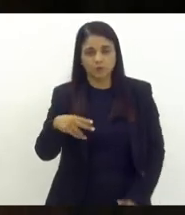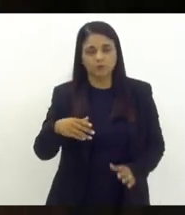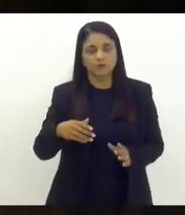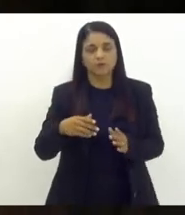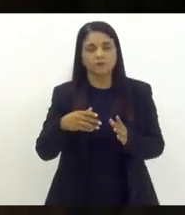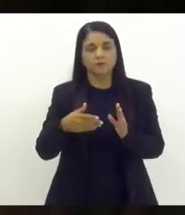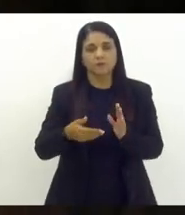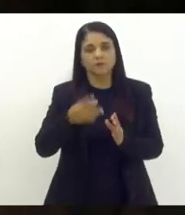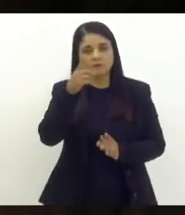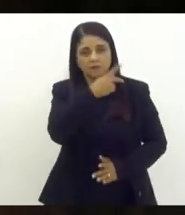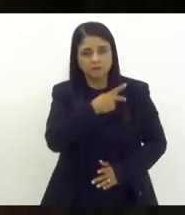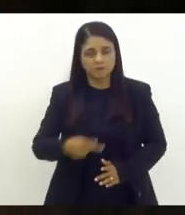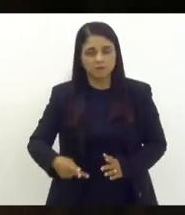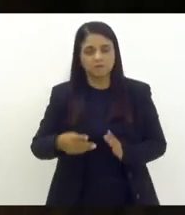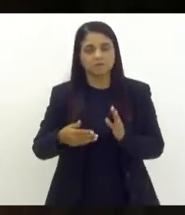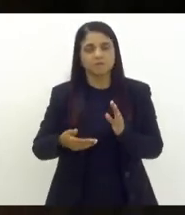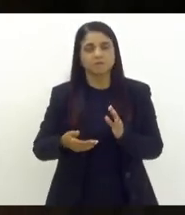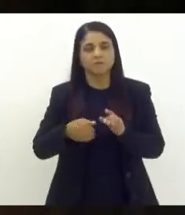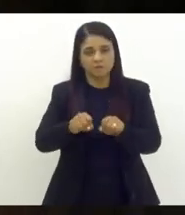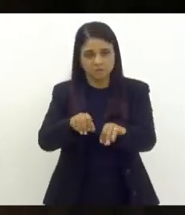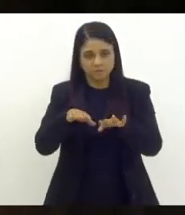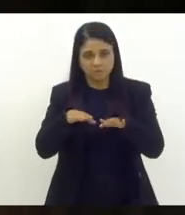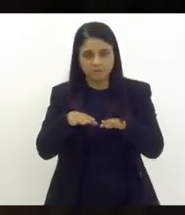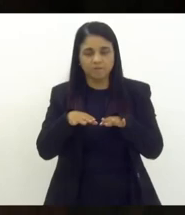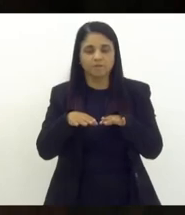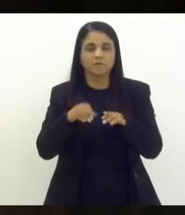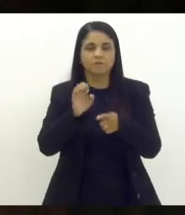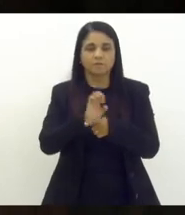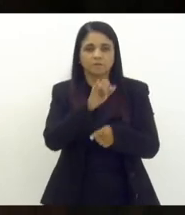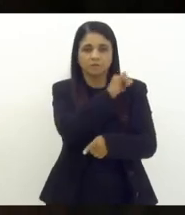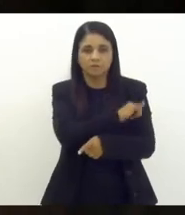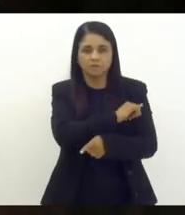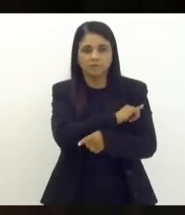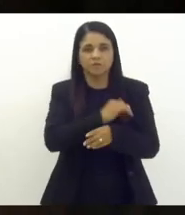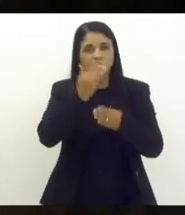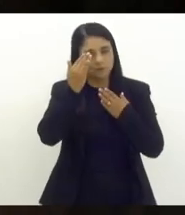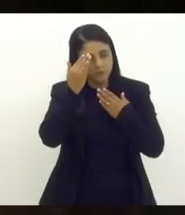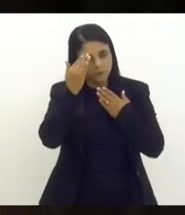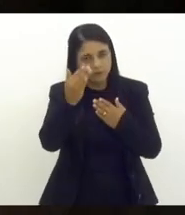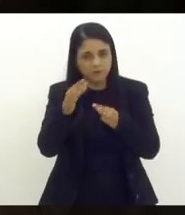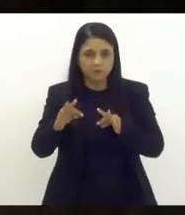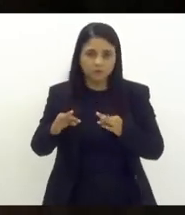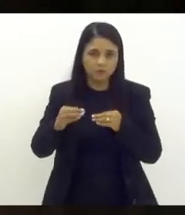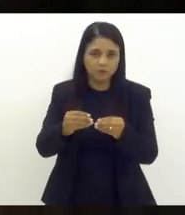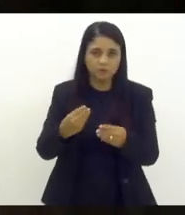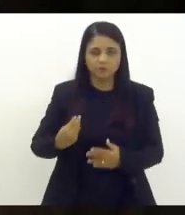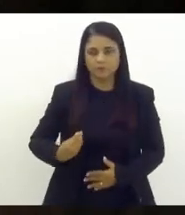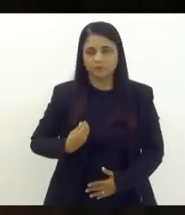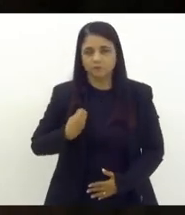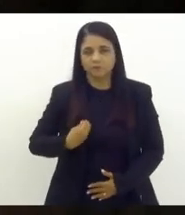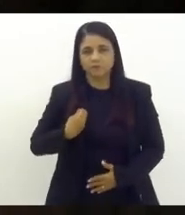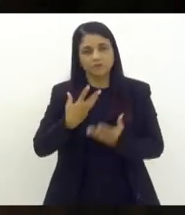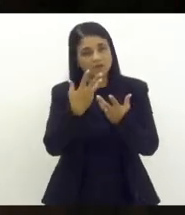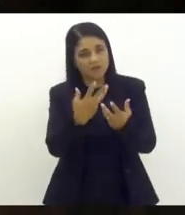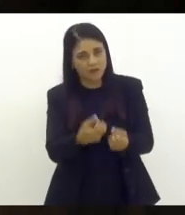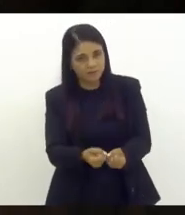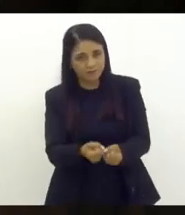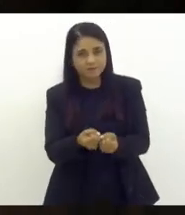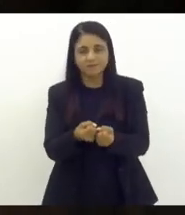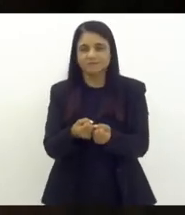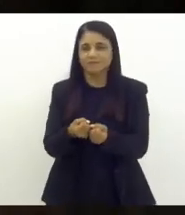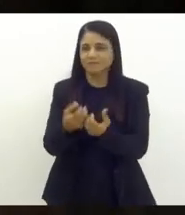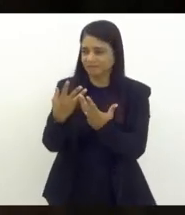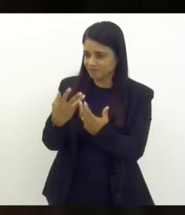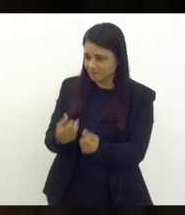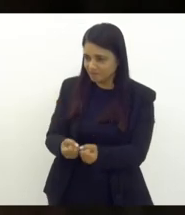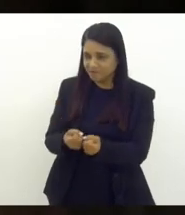Legislativa do Estado do Rio de Janeiro Obrigado a todos por estar presente aceitar